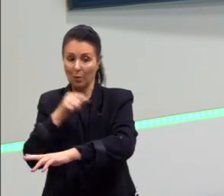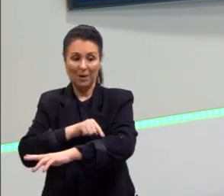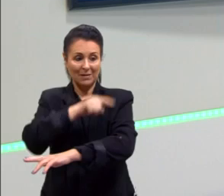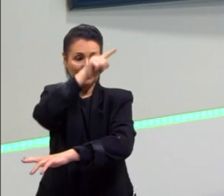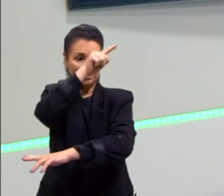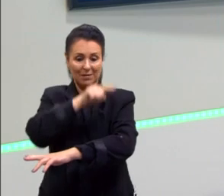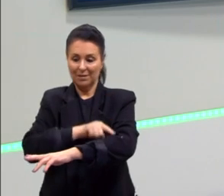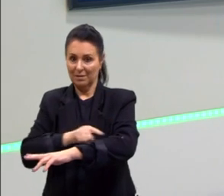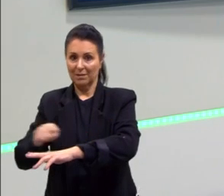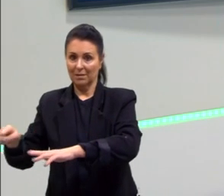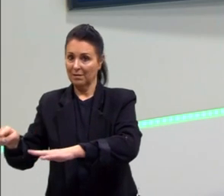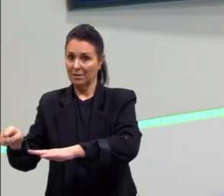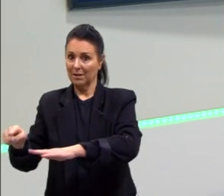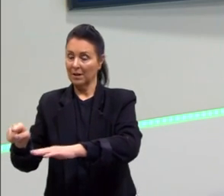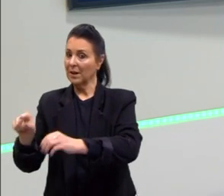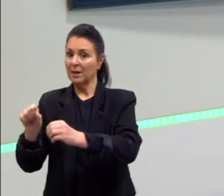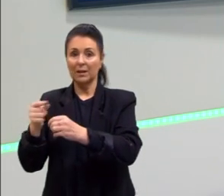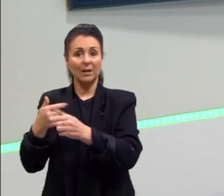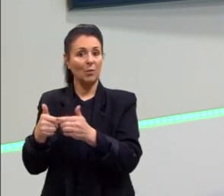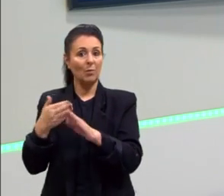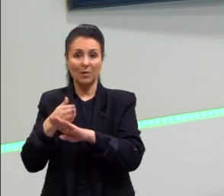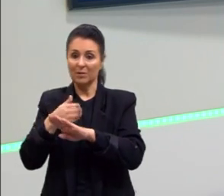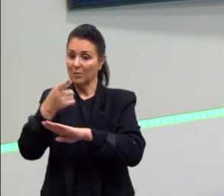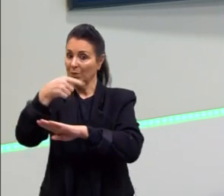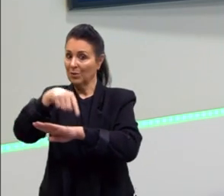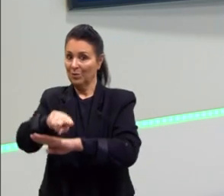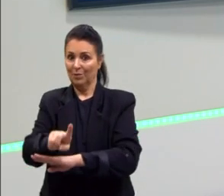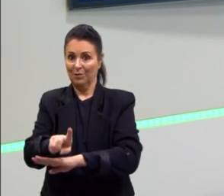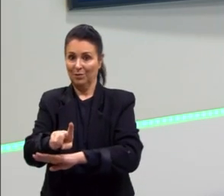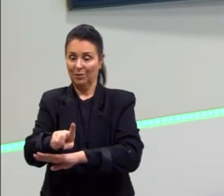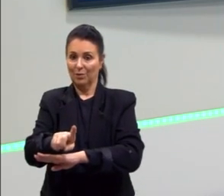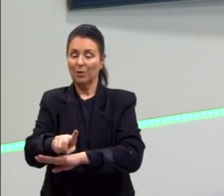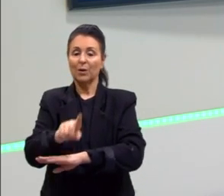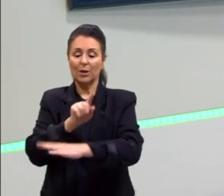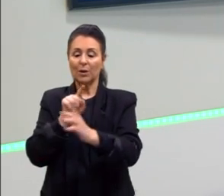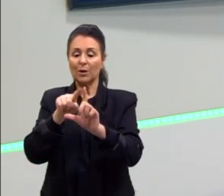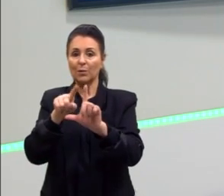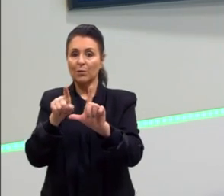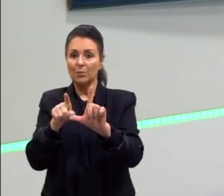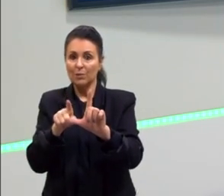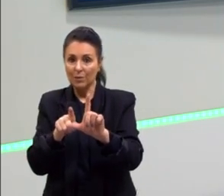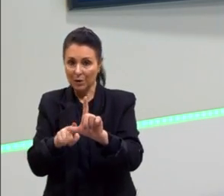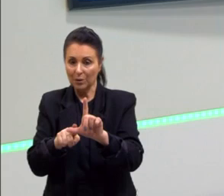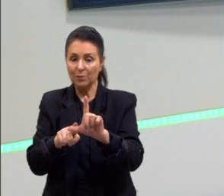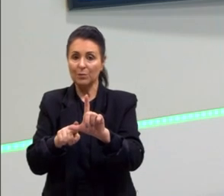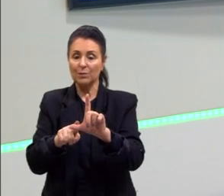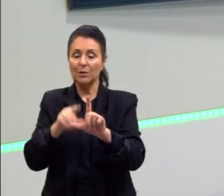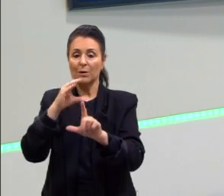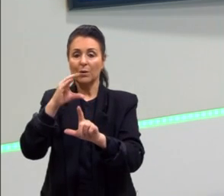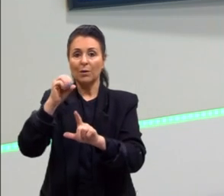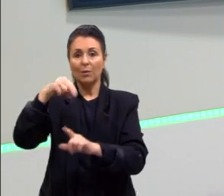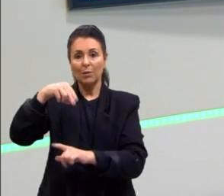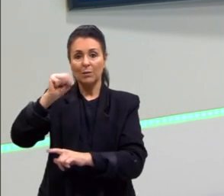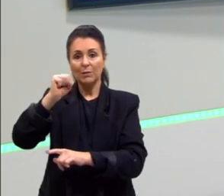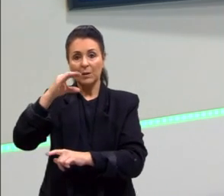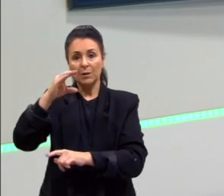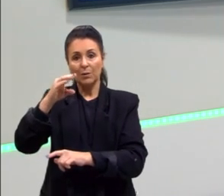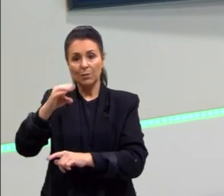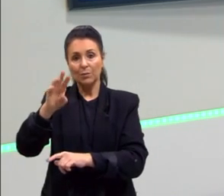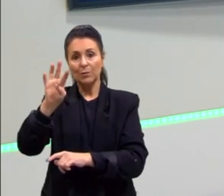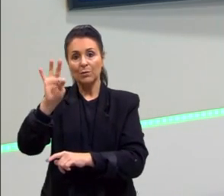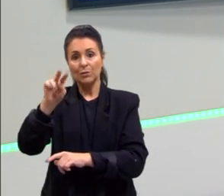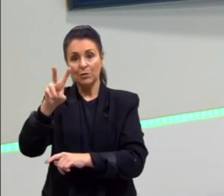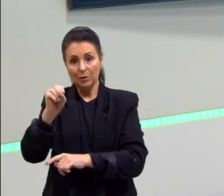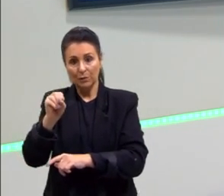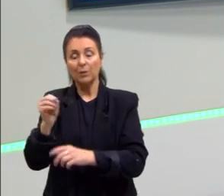um ângulo não faz parte do outro tá e nos ângulos consecutivos pode acontecer de um